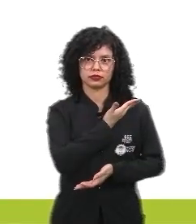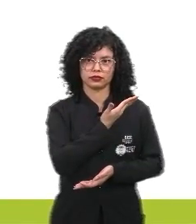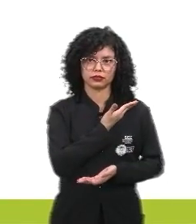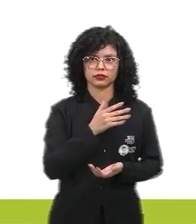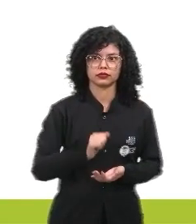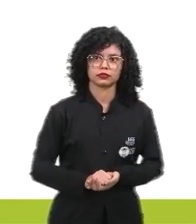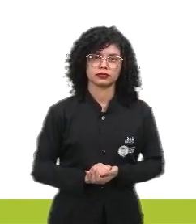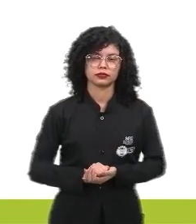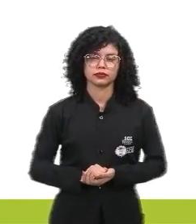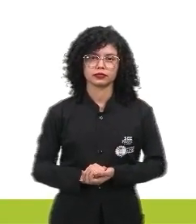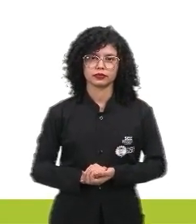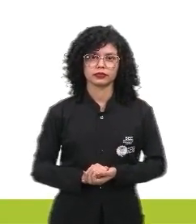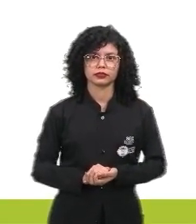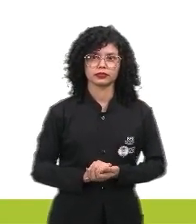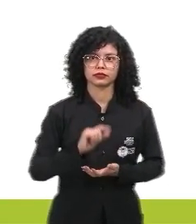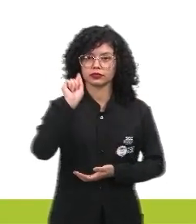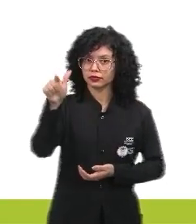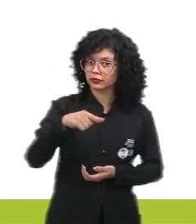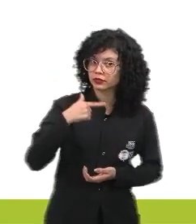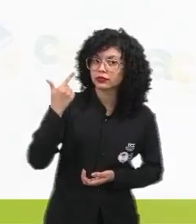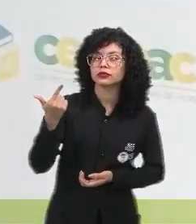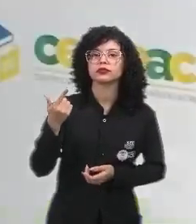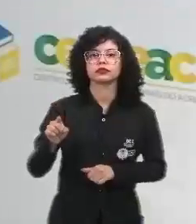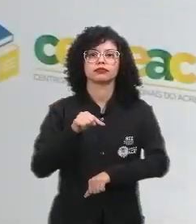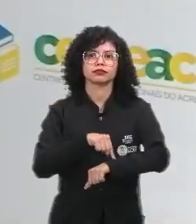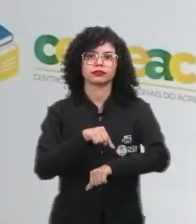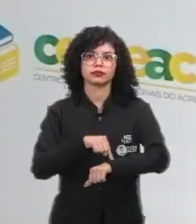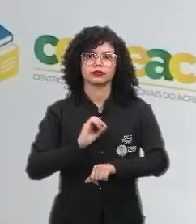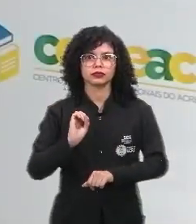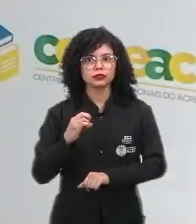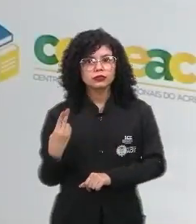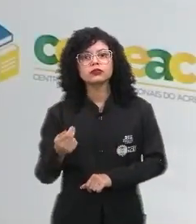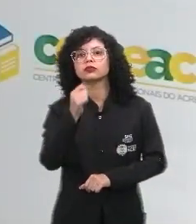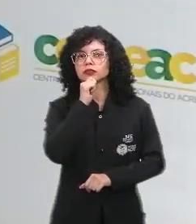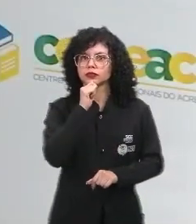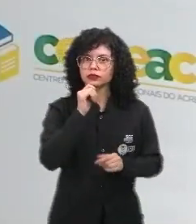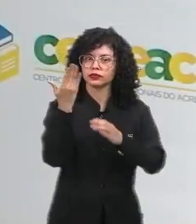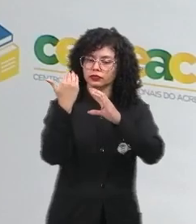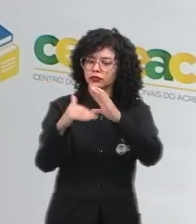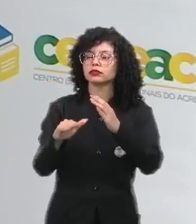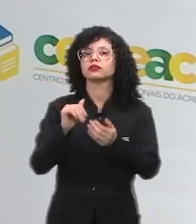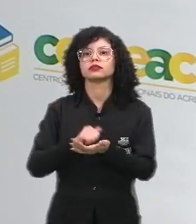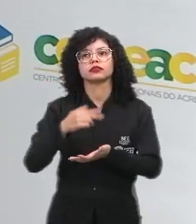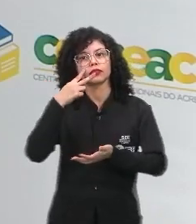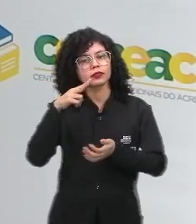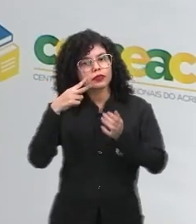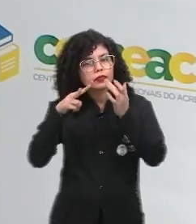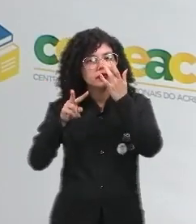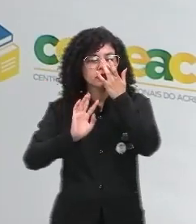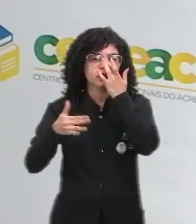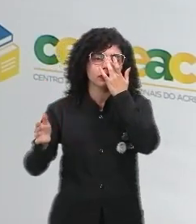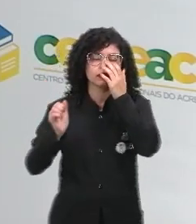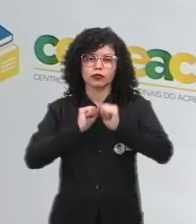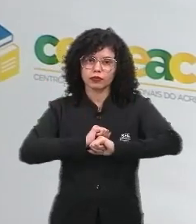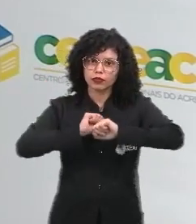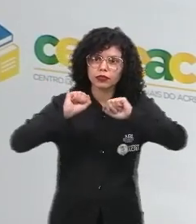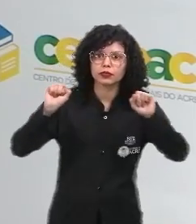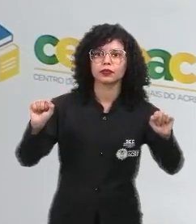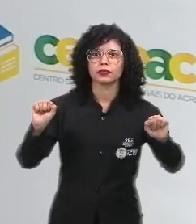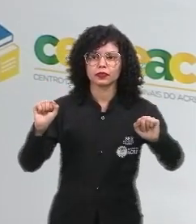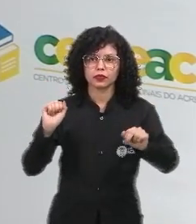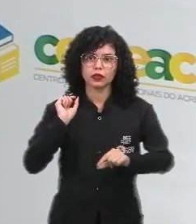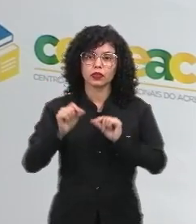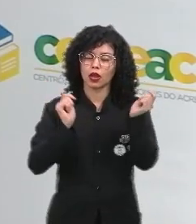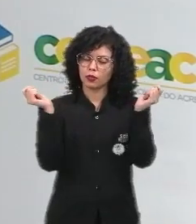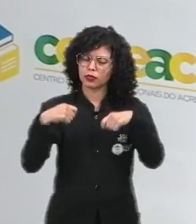que tivesse em um outro fuso horário ou deixar uma mensagem para que ele visse quando acordasse? Isso